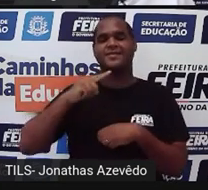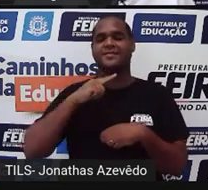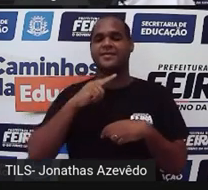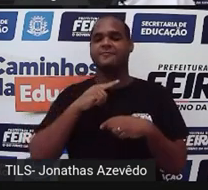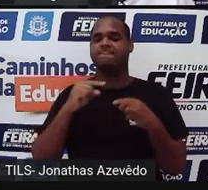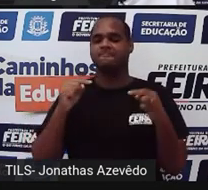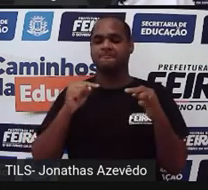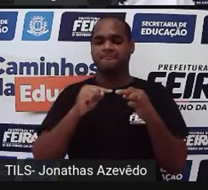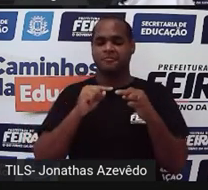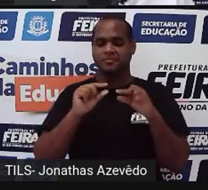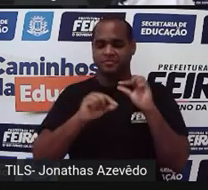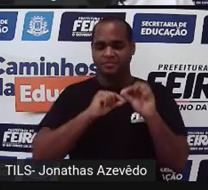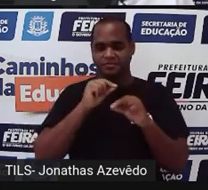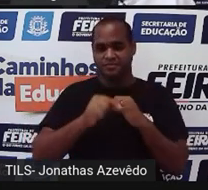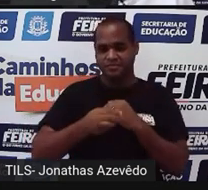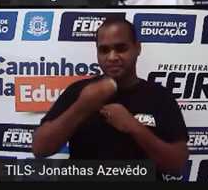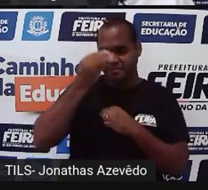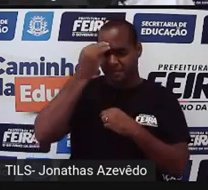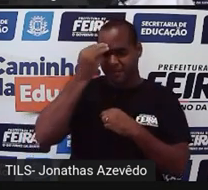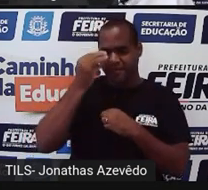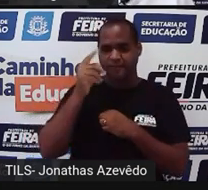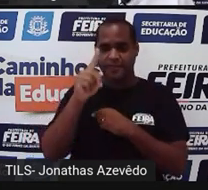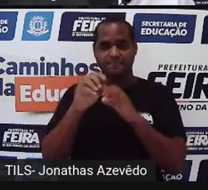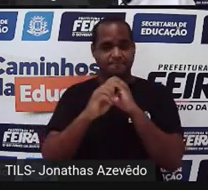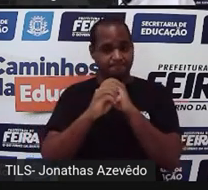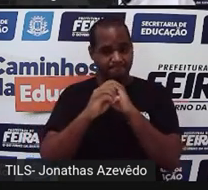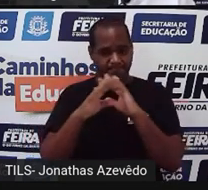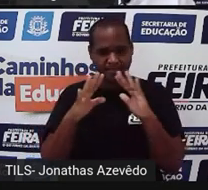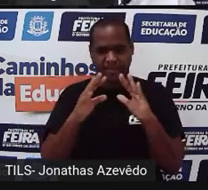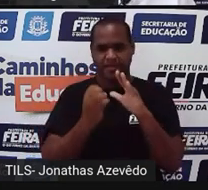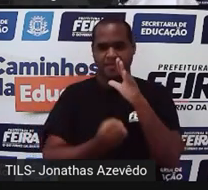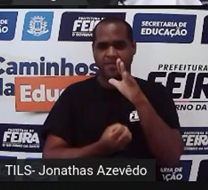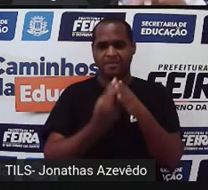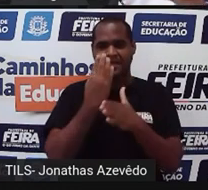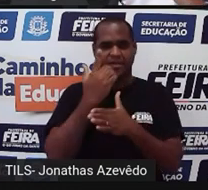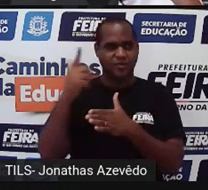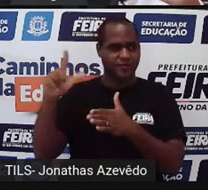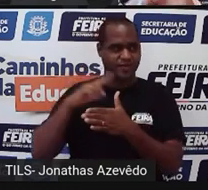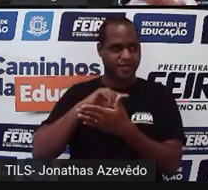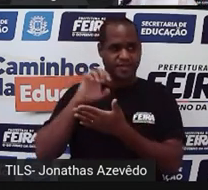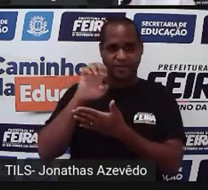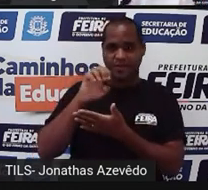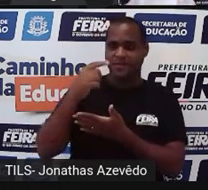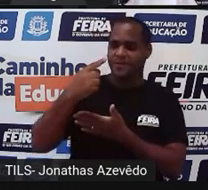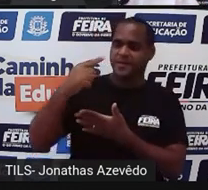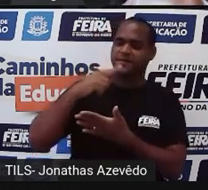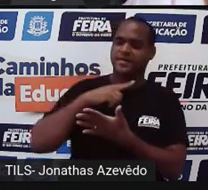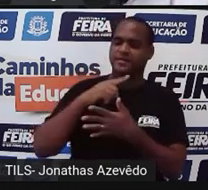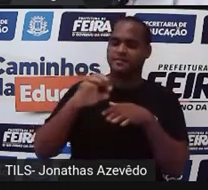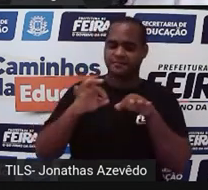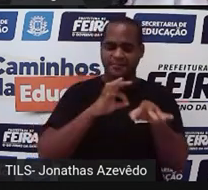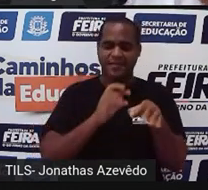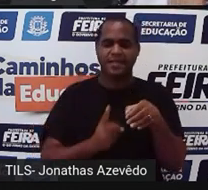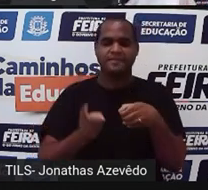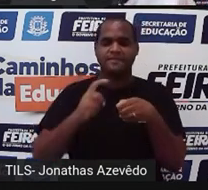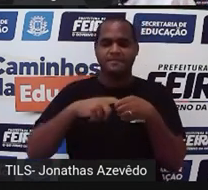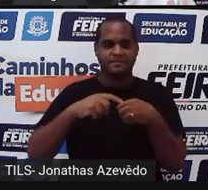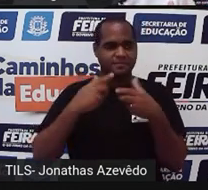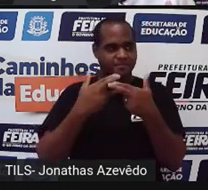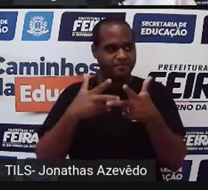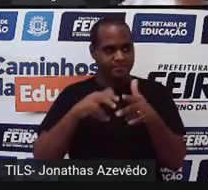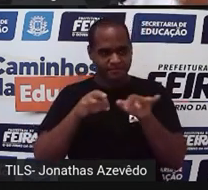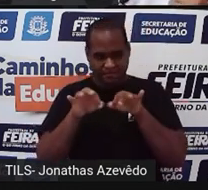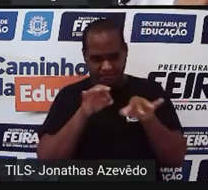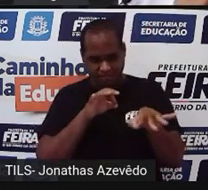A sua memória vai aparecer de novo essas equações aqui e a gente vai voltar a